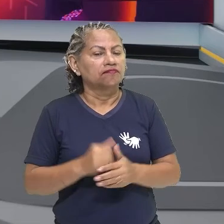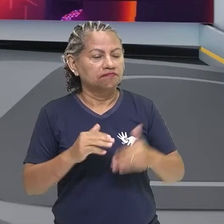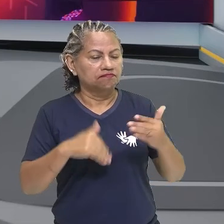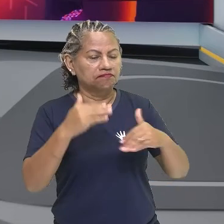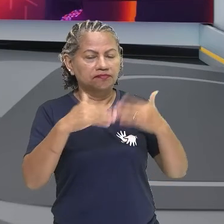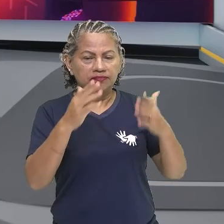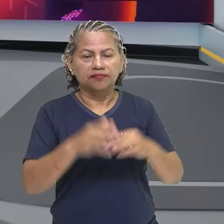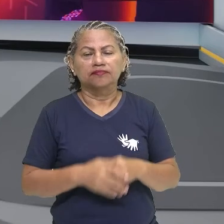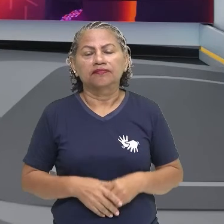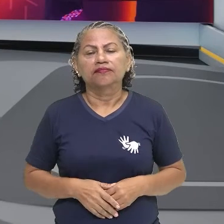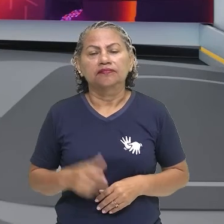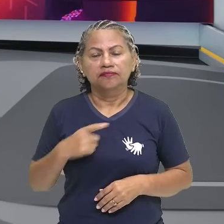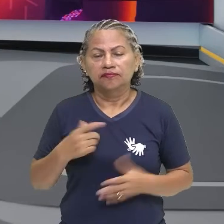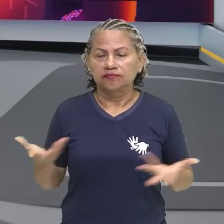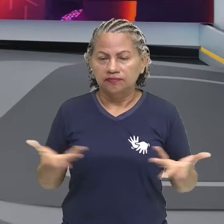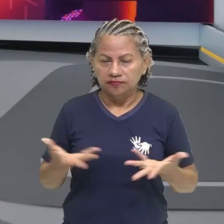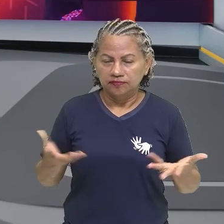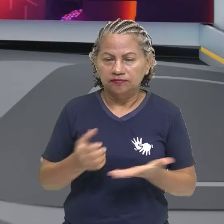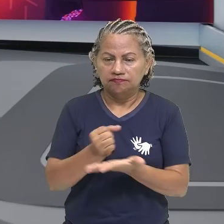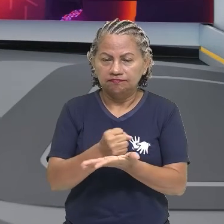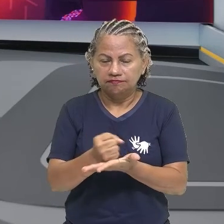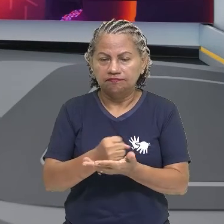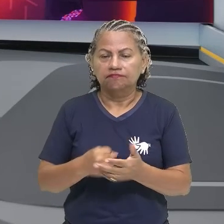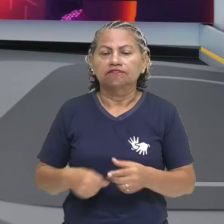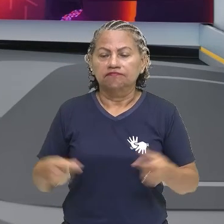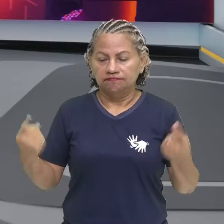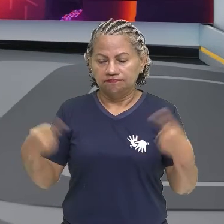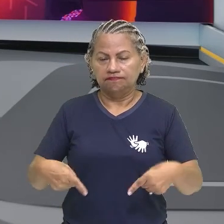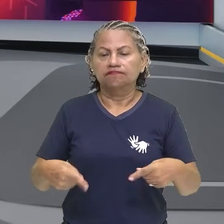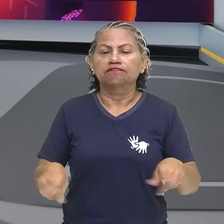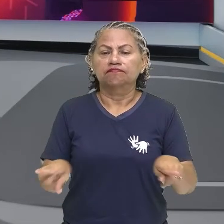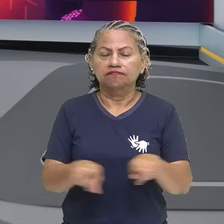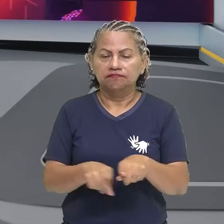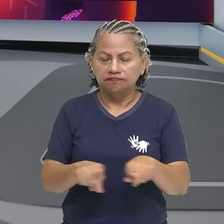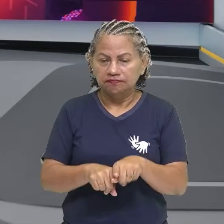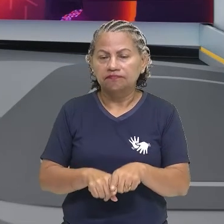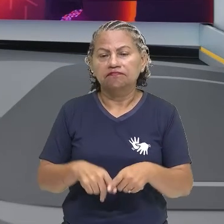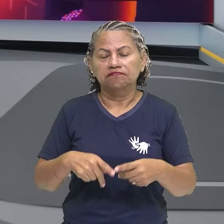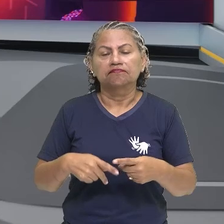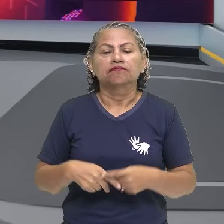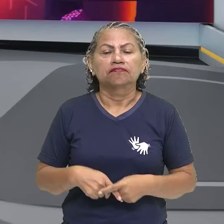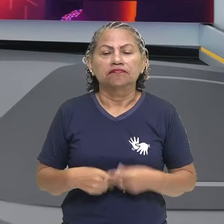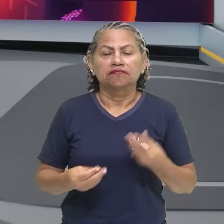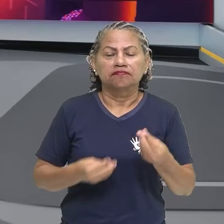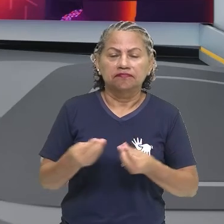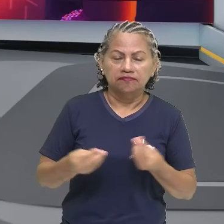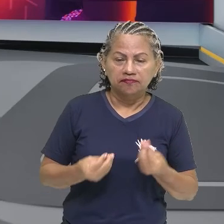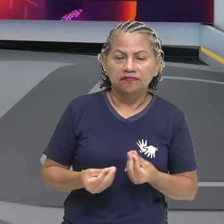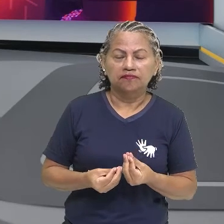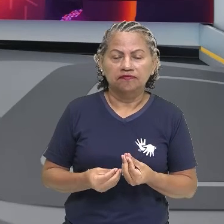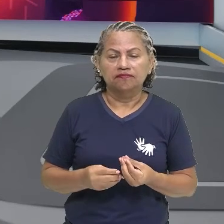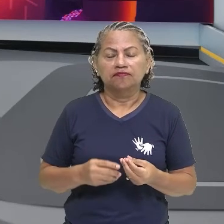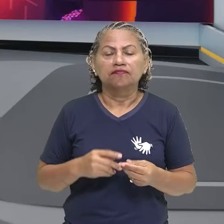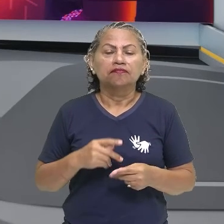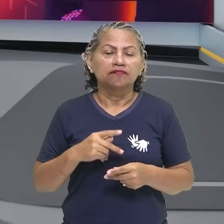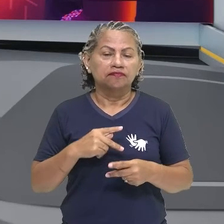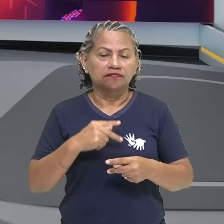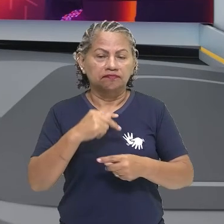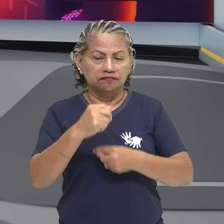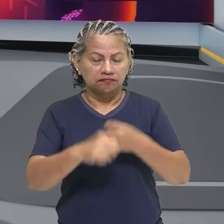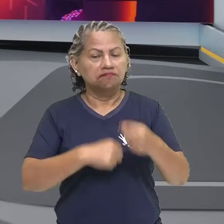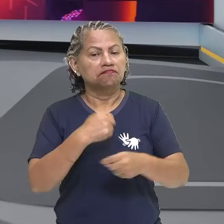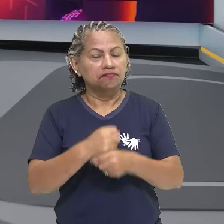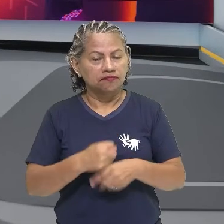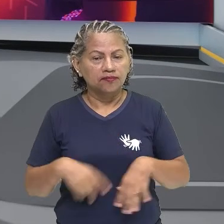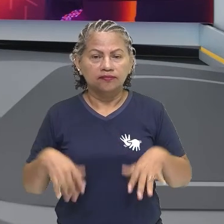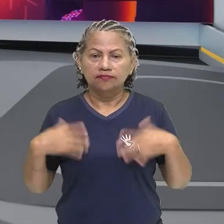para competir e também viraram um tipo de negócio, né? Viraram um grande negócio, que dá para se ganhar